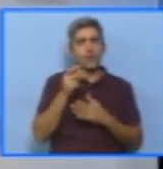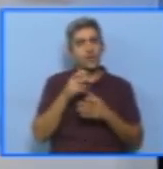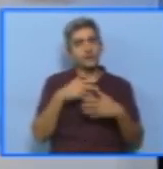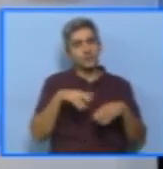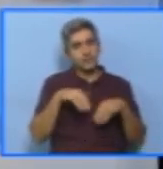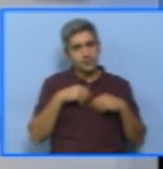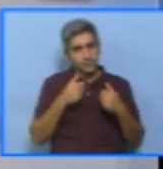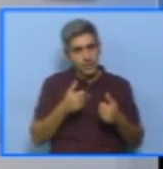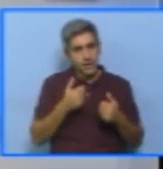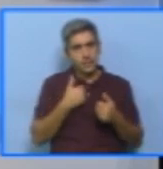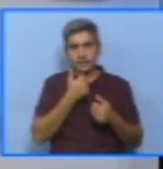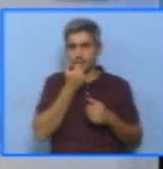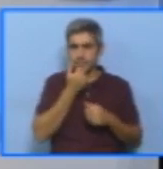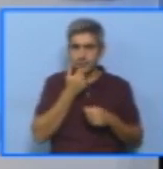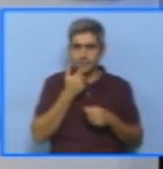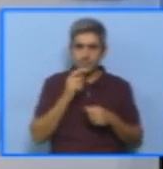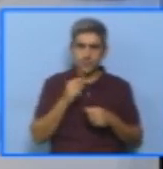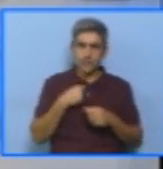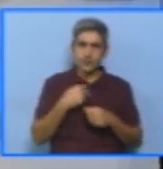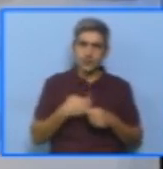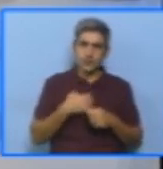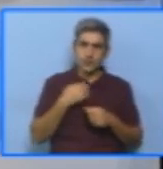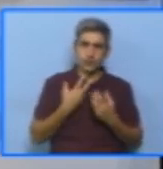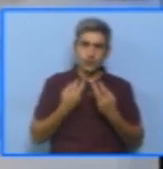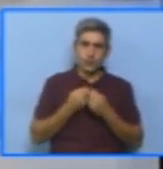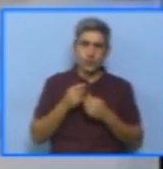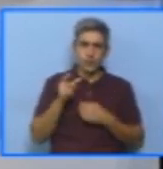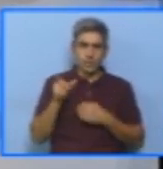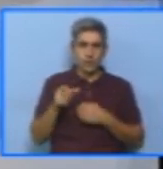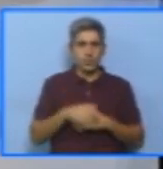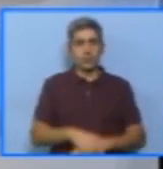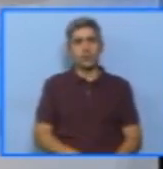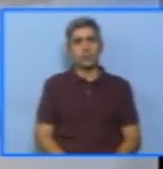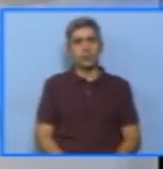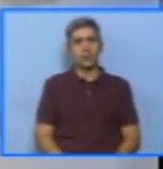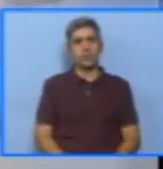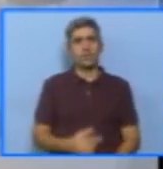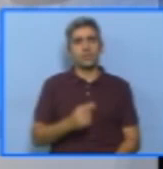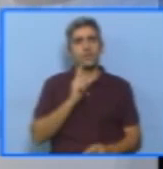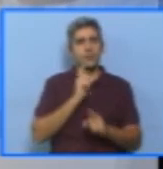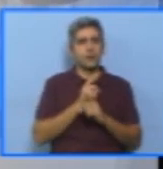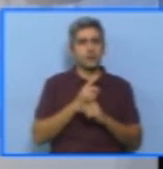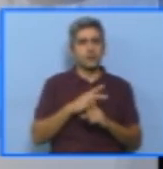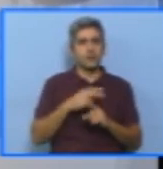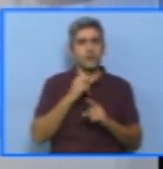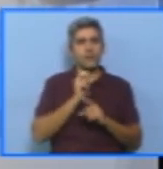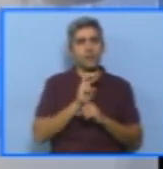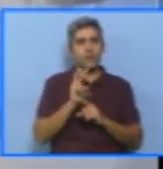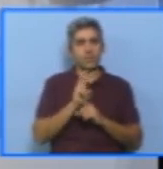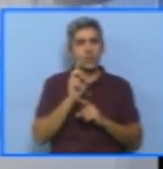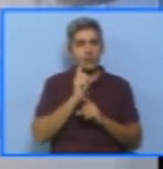e que me apraz, de facto, aqui sentir juntamente com ele. Não tenho a riqueza do